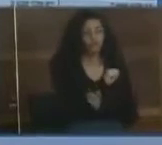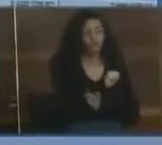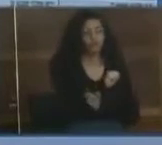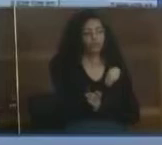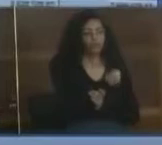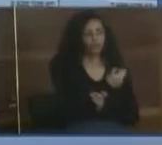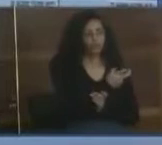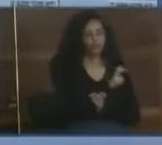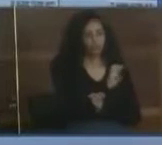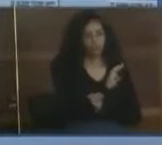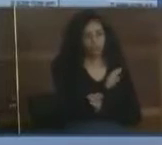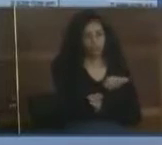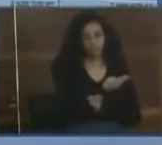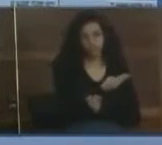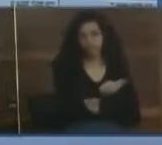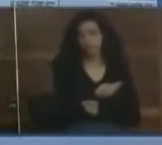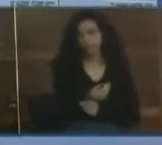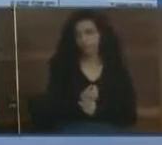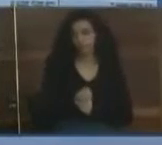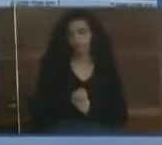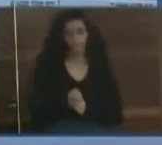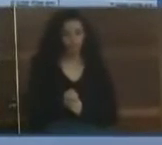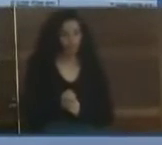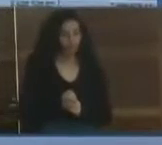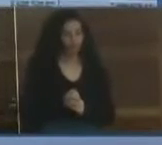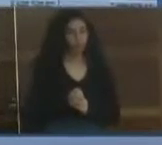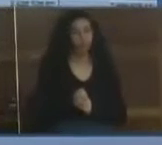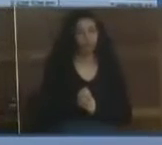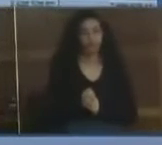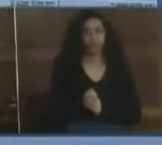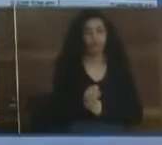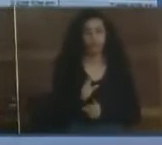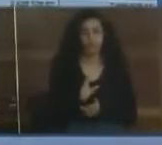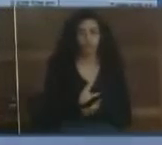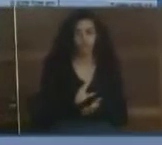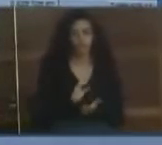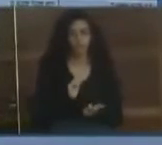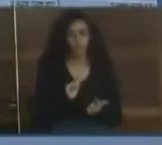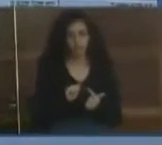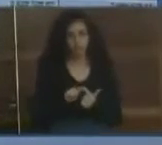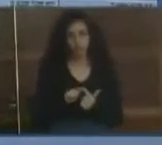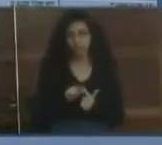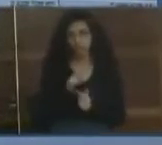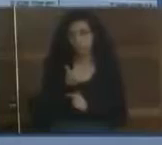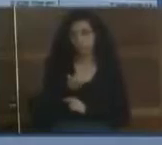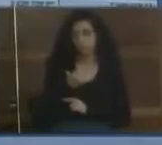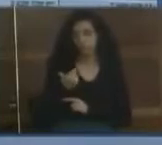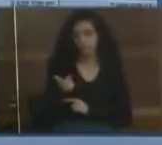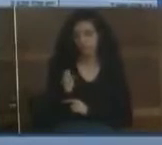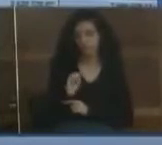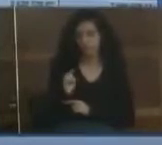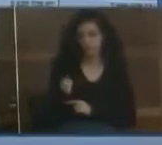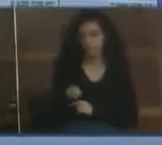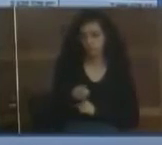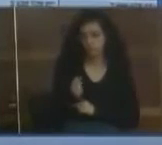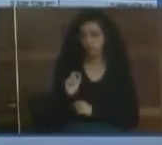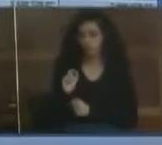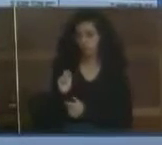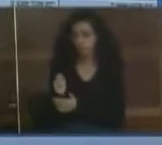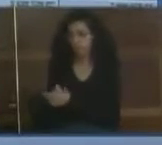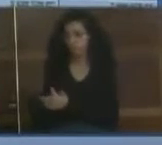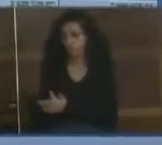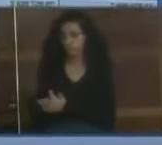815 hoje r$1000 despesa empenhada até o terceiro quadrimestre 22 mil reais